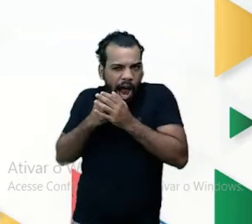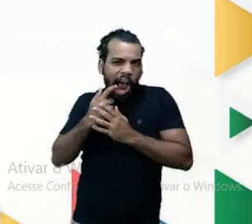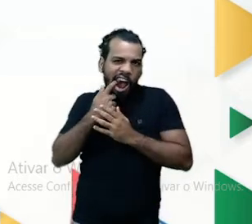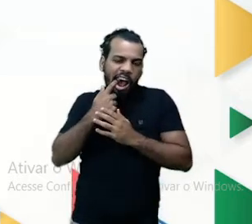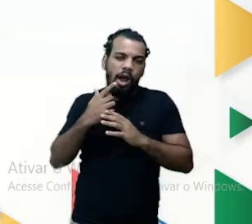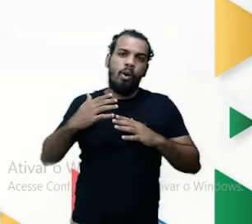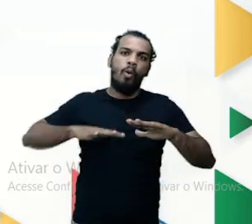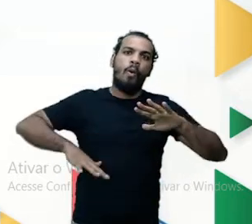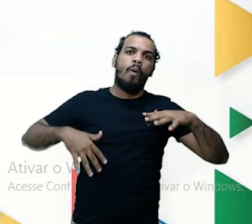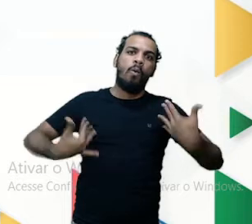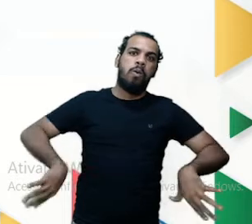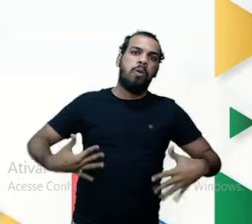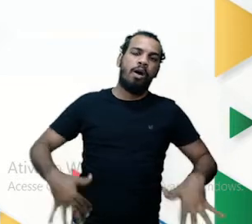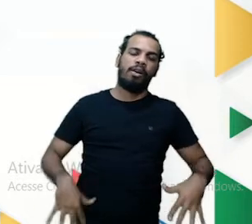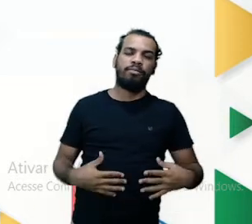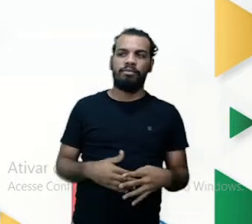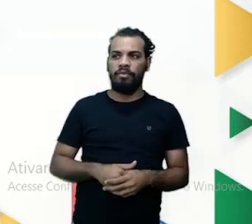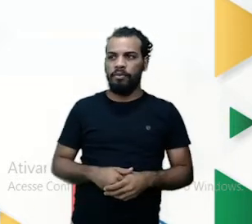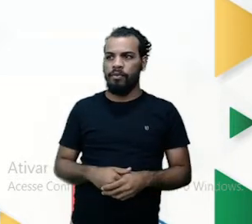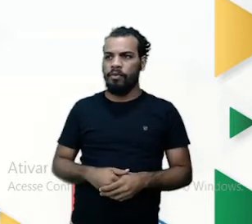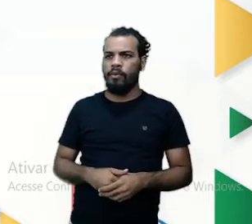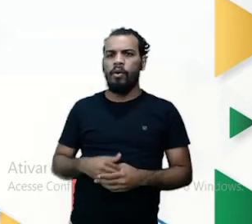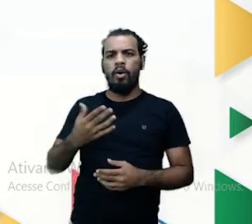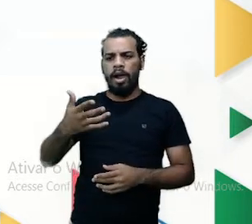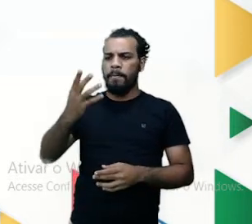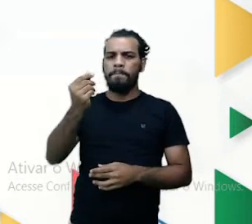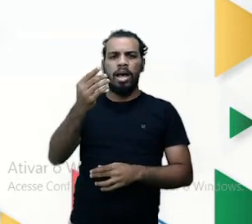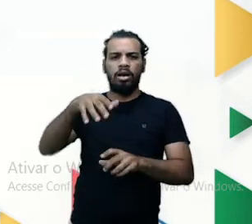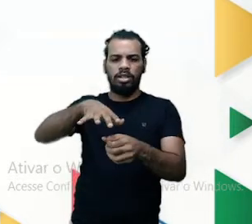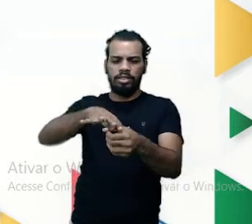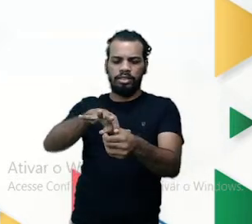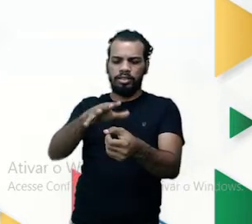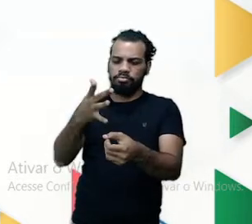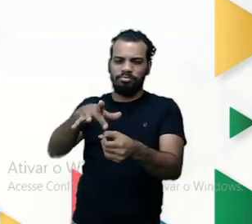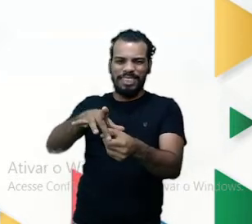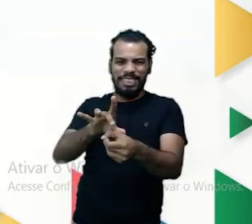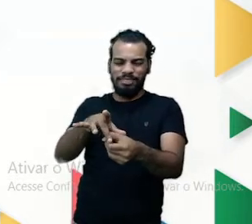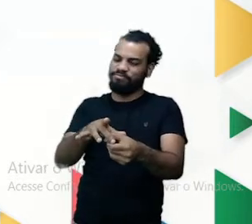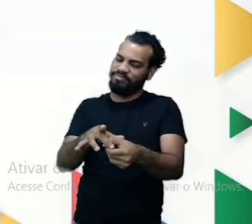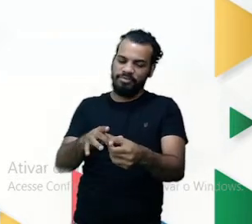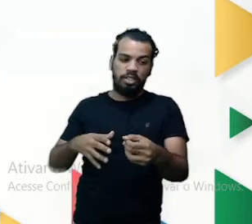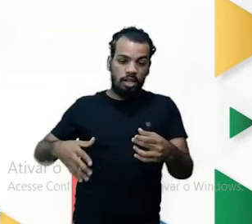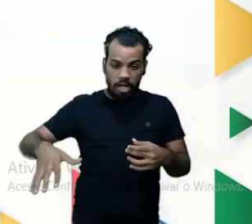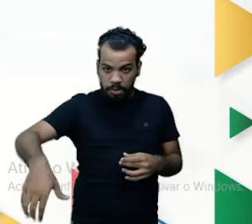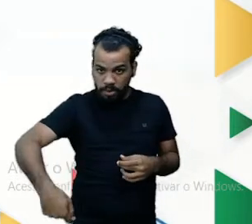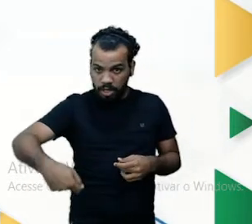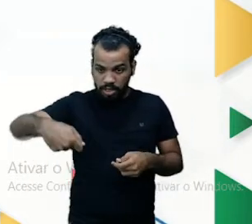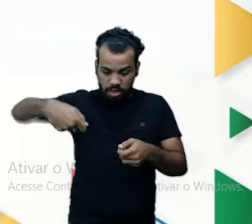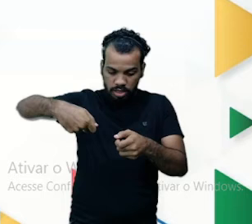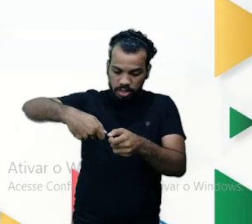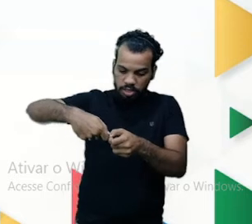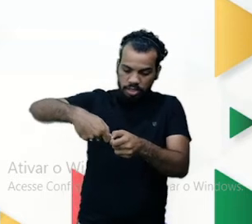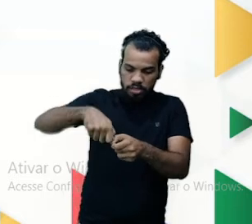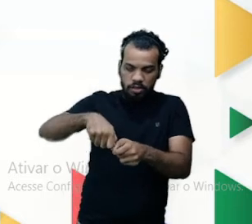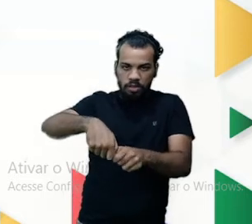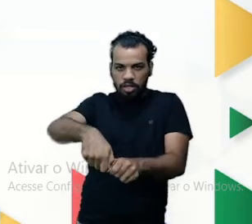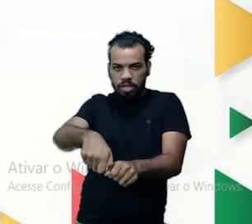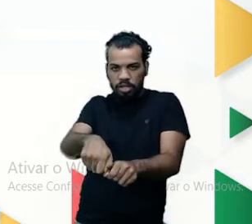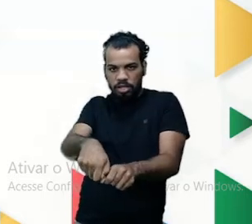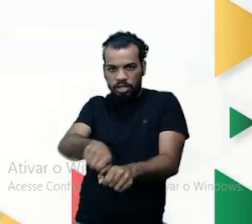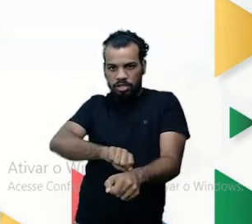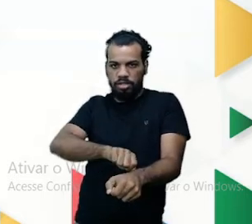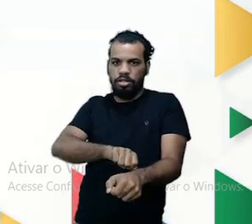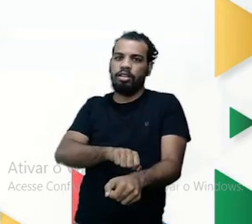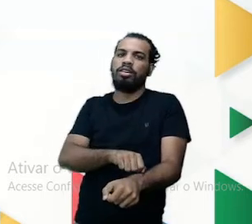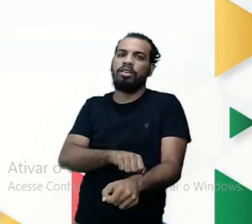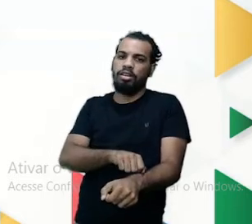Ou tentar tirar a tampinha da garrafa com a mão. Mas a partir do momento que você pega ali aquele abridor, que é tipo uma